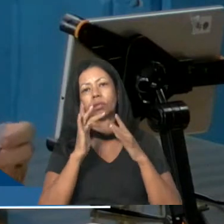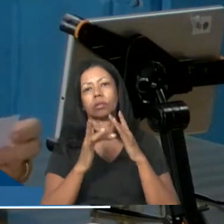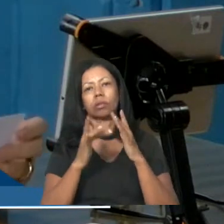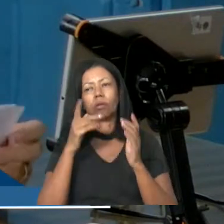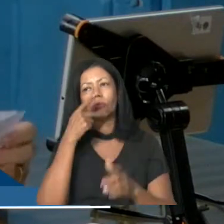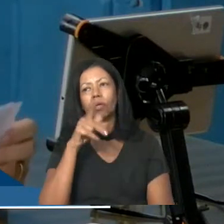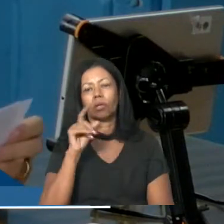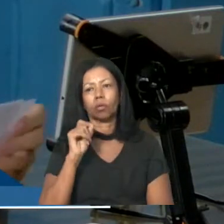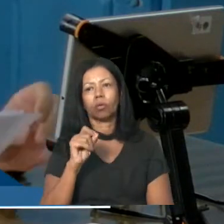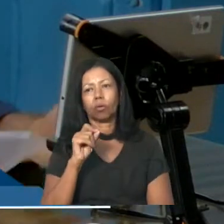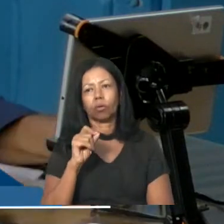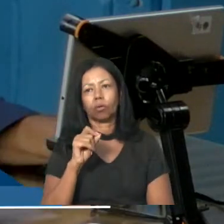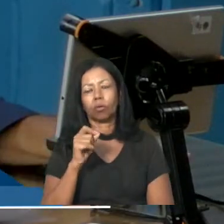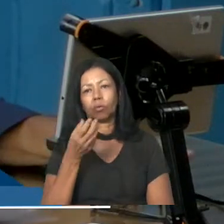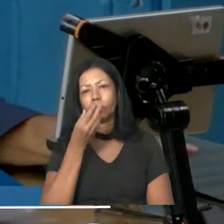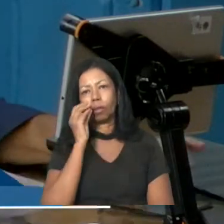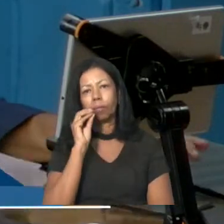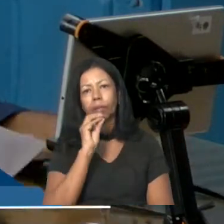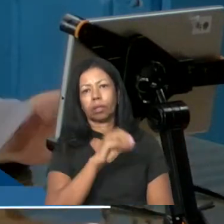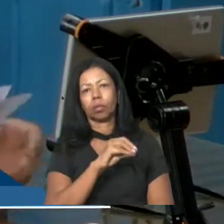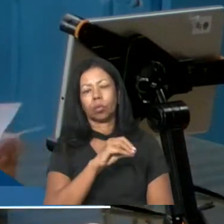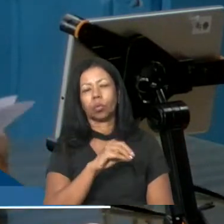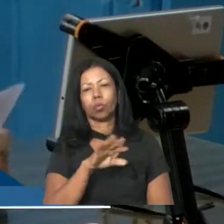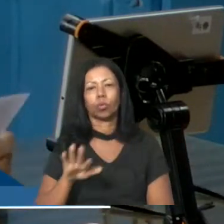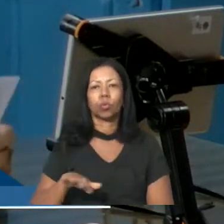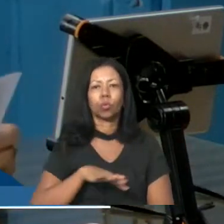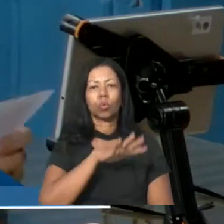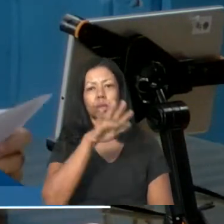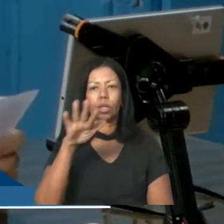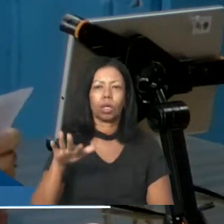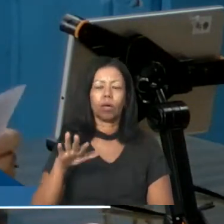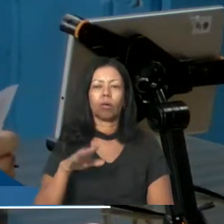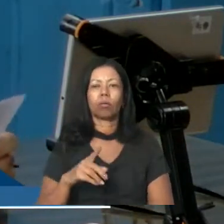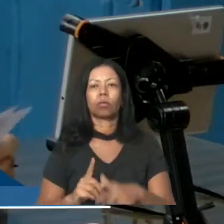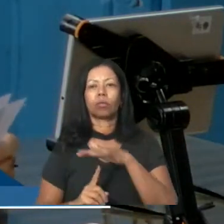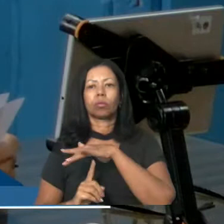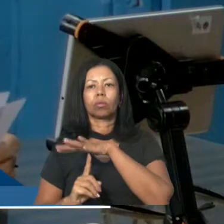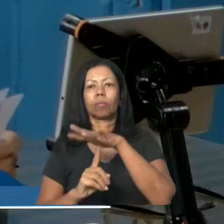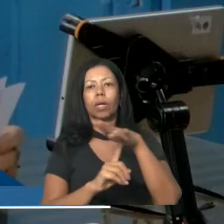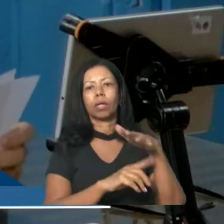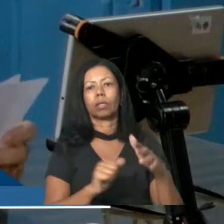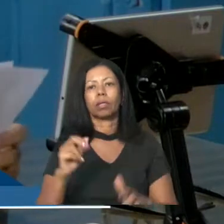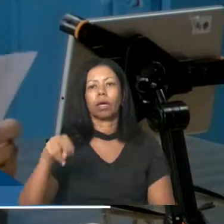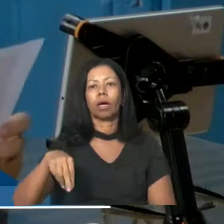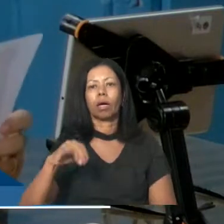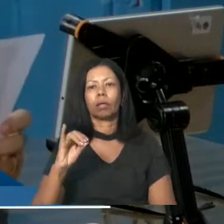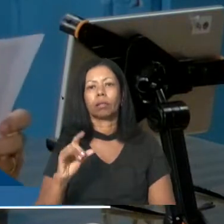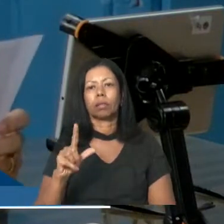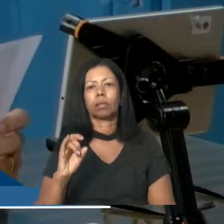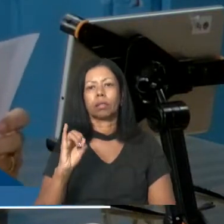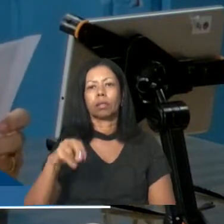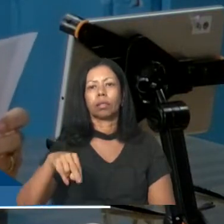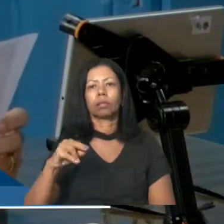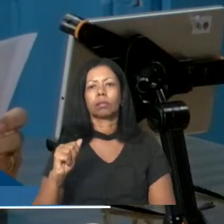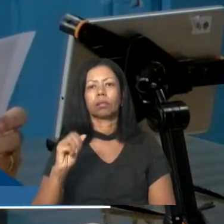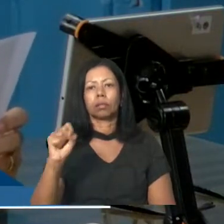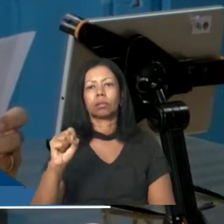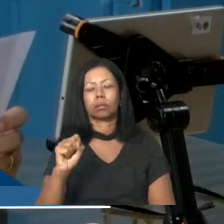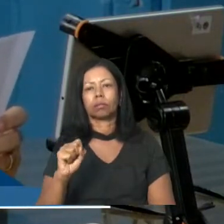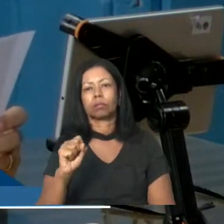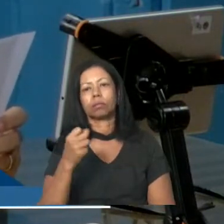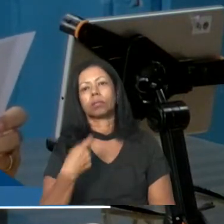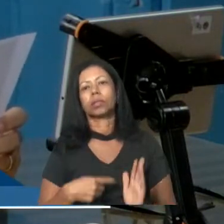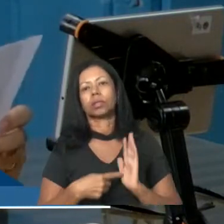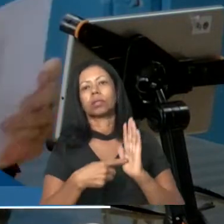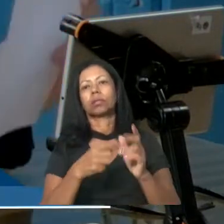relação ao abandono geral do Parque Anilinas. Fizemos algumas indicações aqui